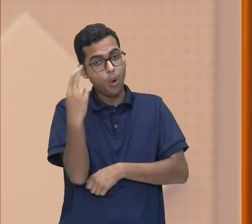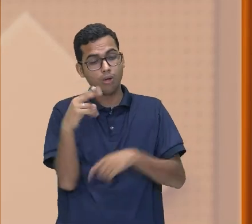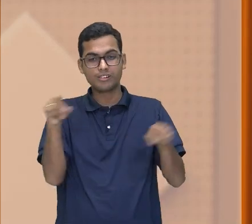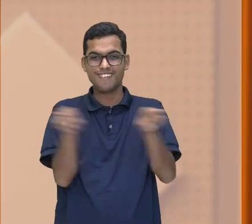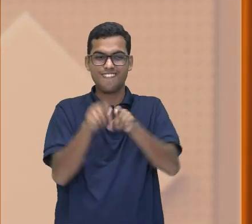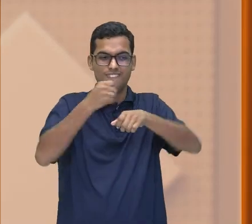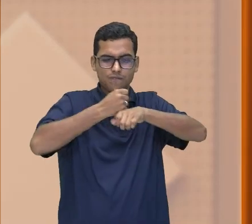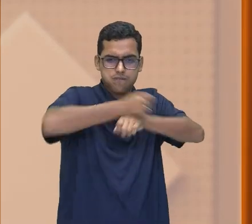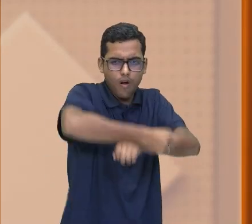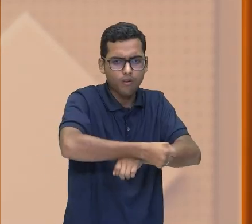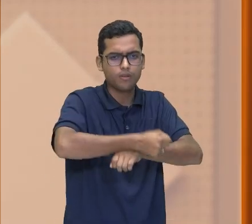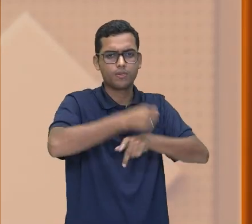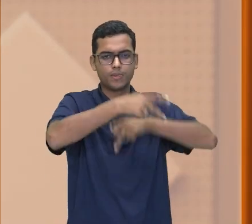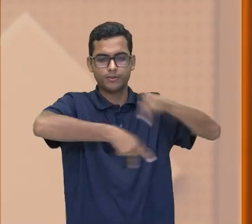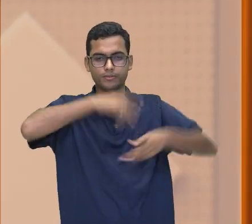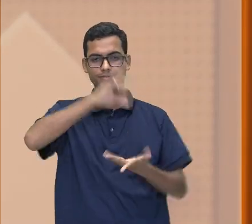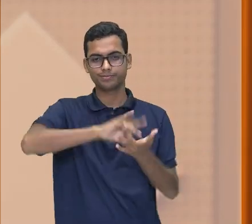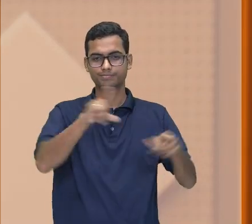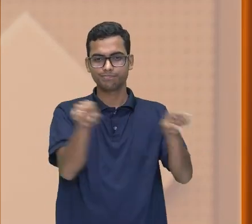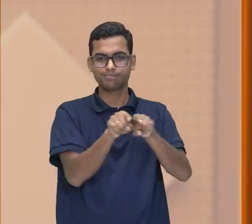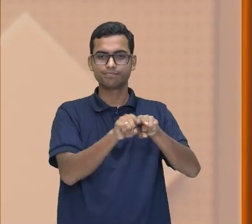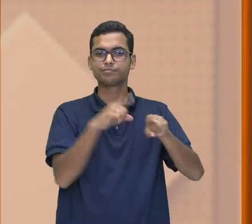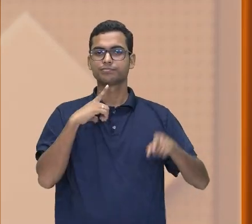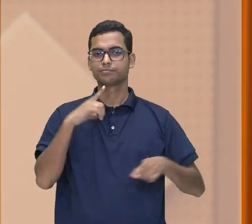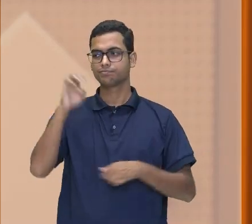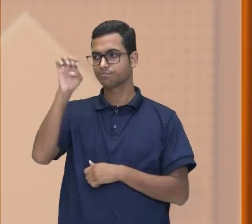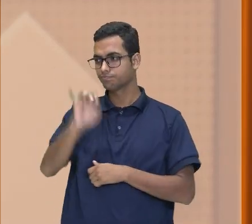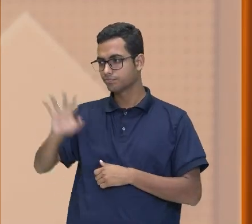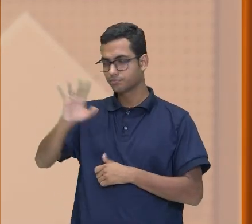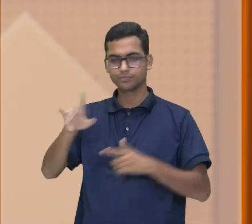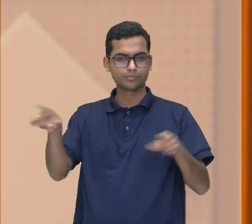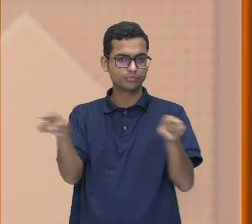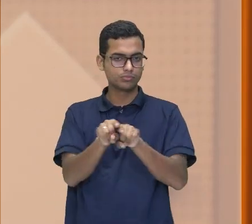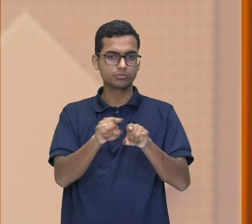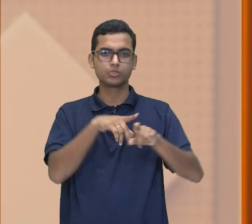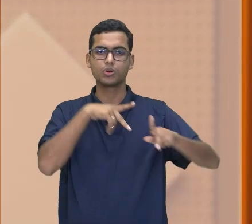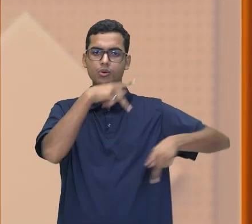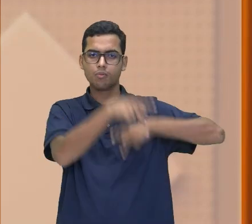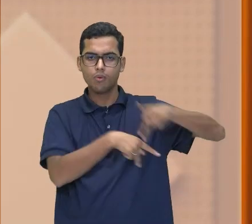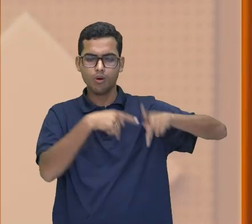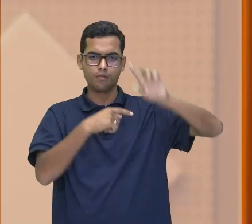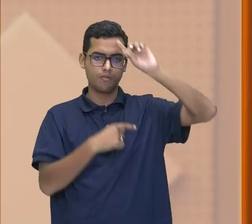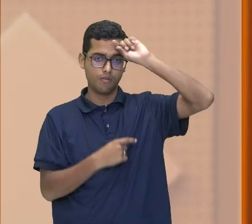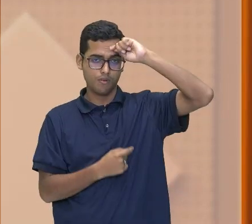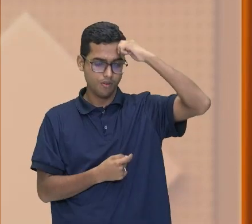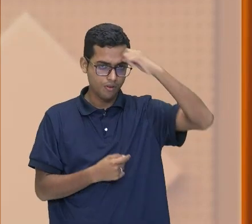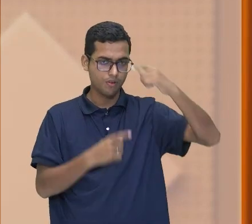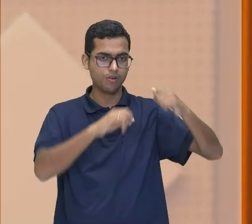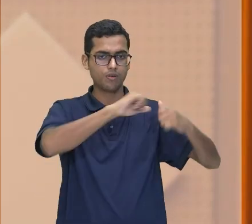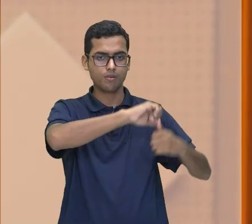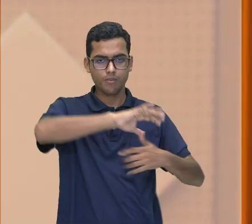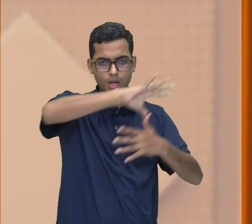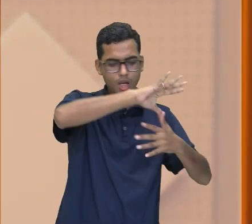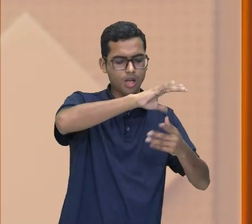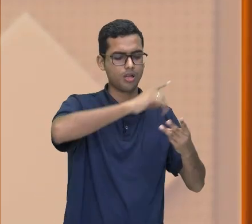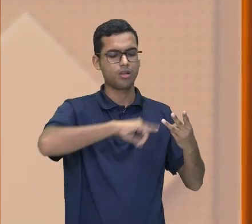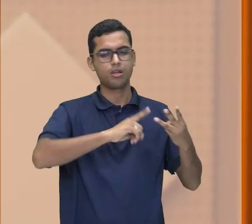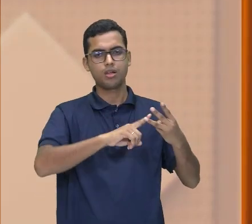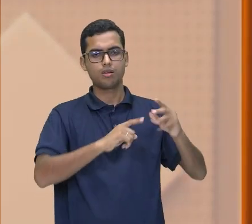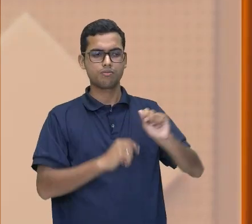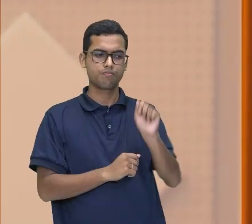colonizados, podendo eles serem povos africanos, asiáticos e também americanos ou ameríndios.